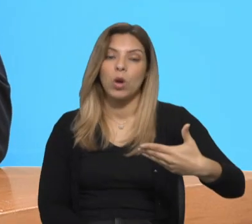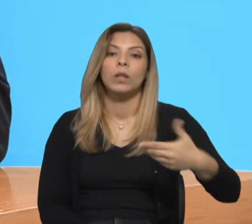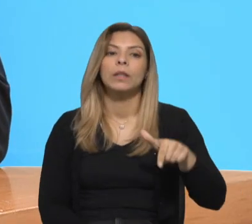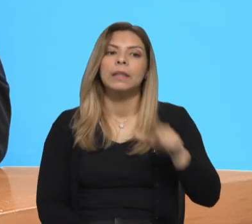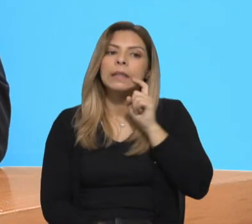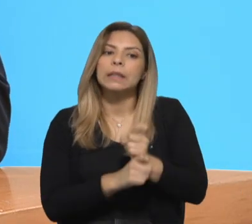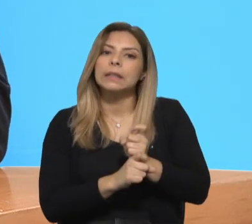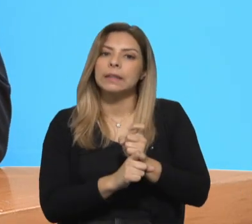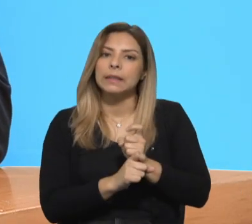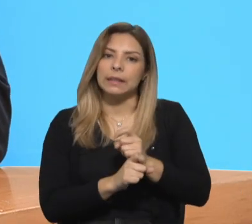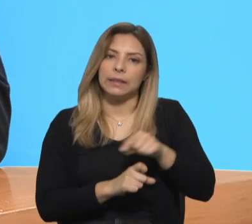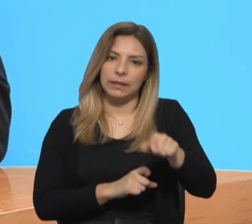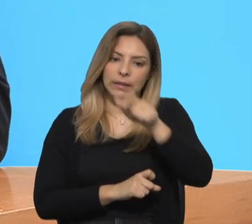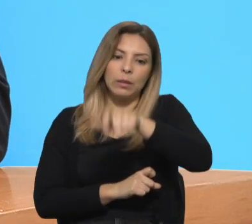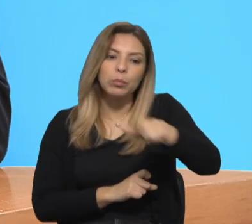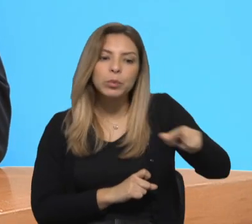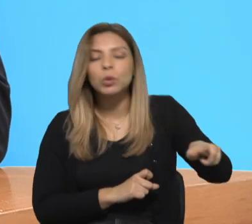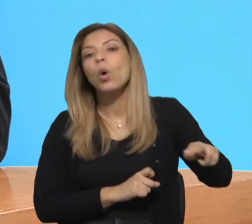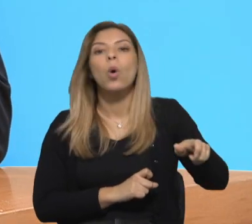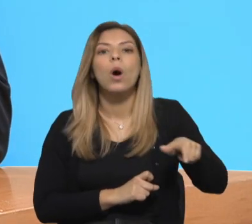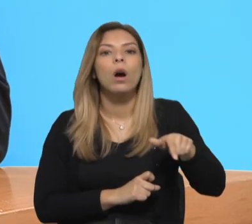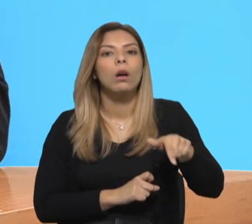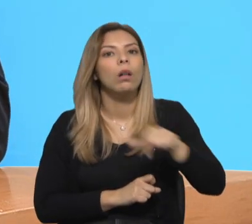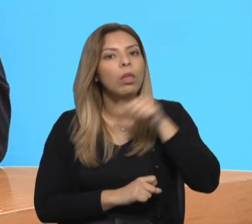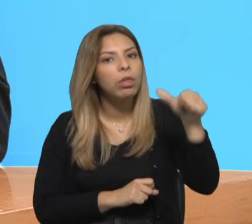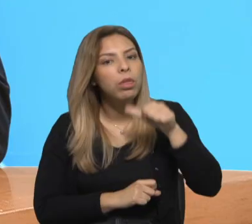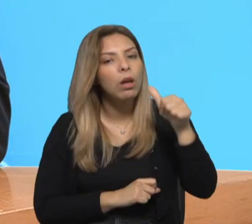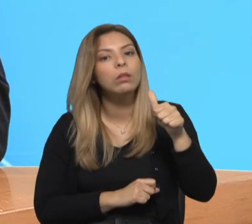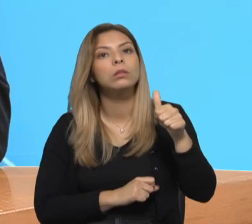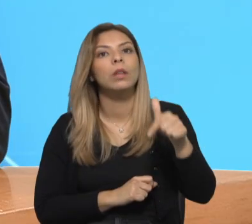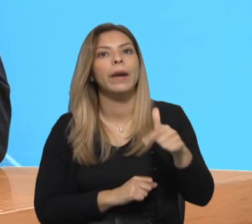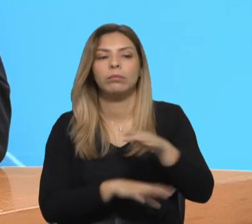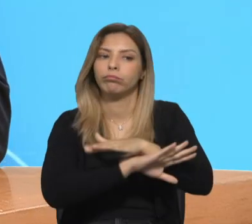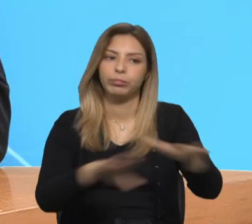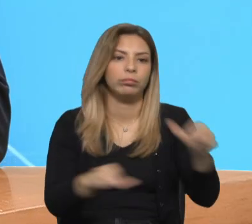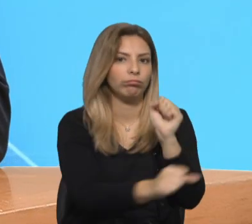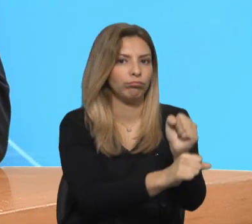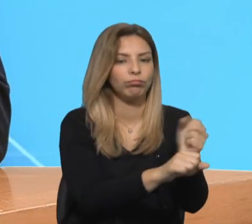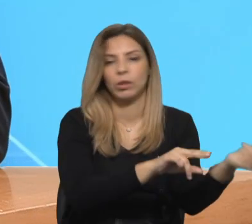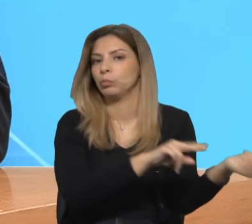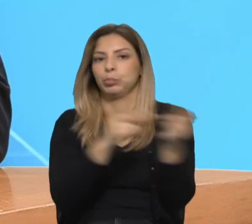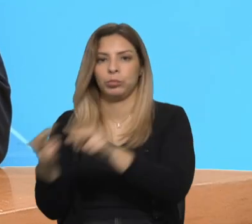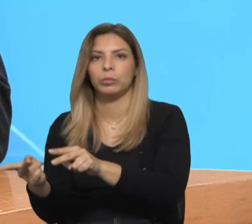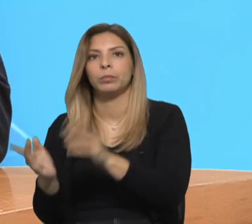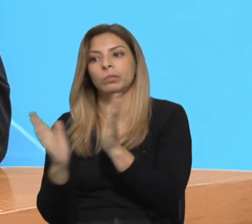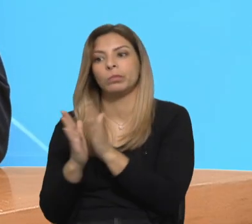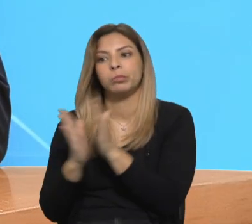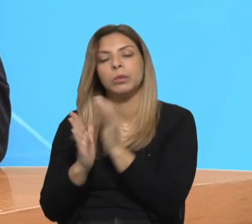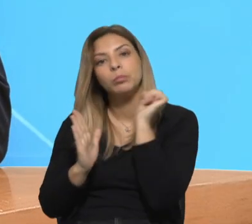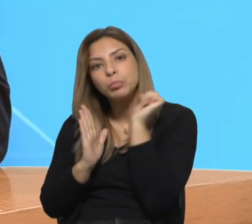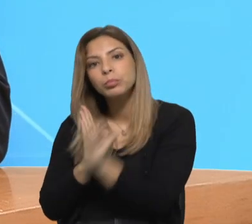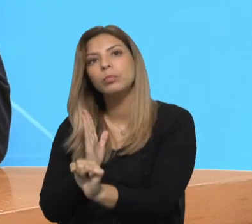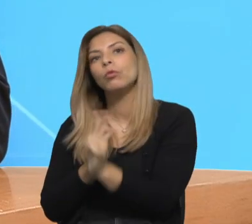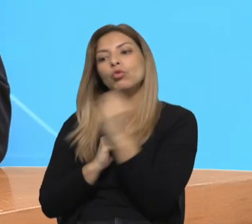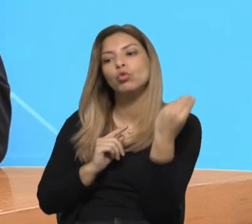o militante que assumisse essa responsabilidade tinha que deixar o emprego e dedicar-se a tempo inteiro à evangelização dos